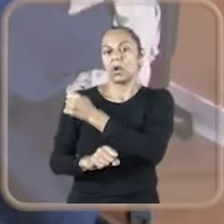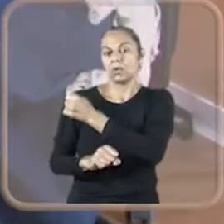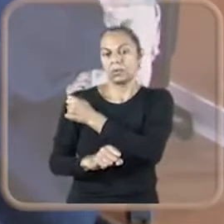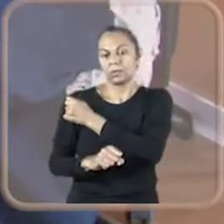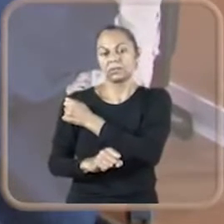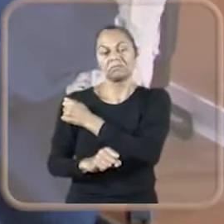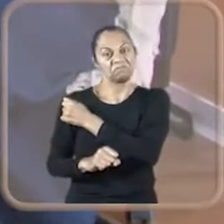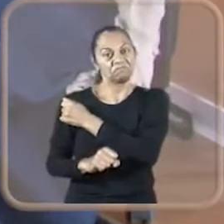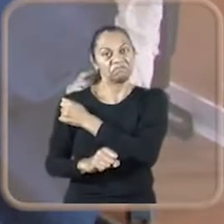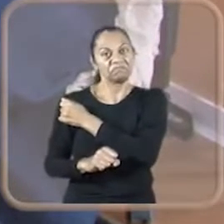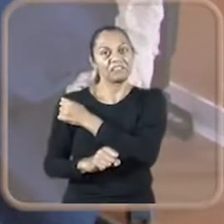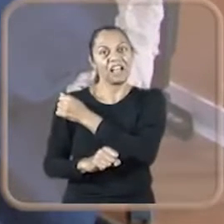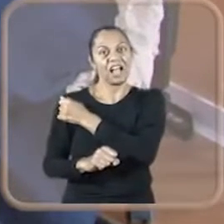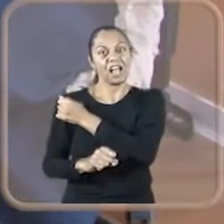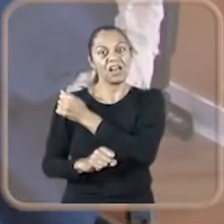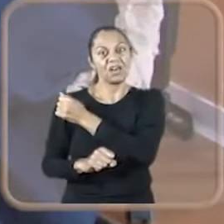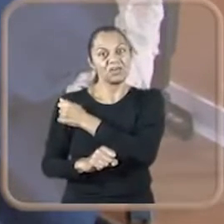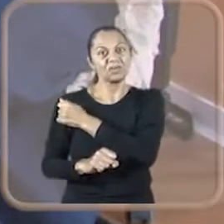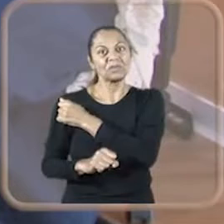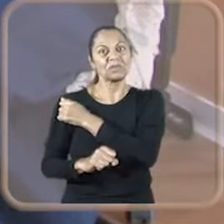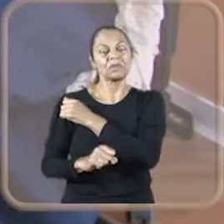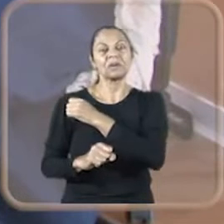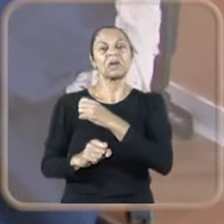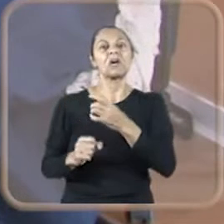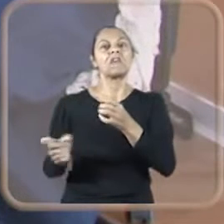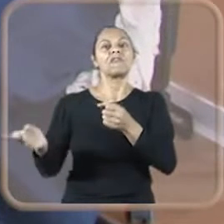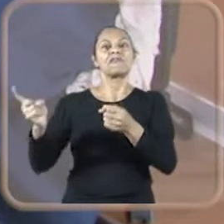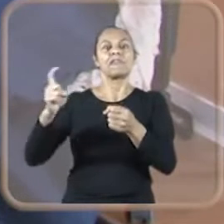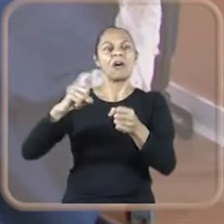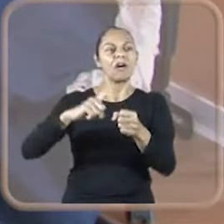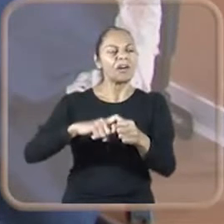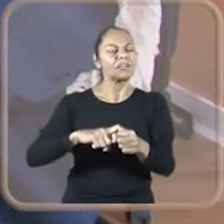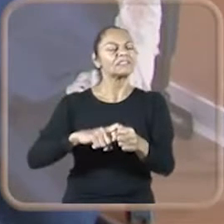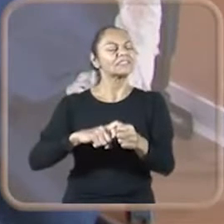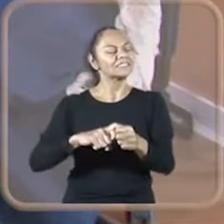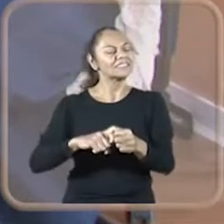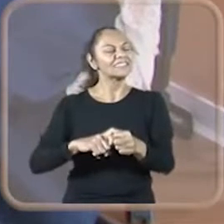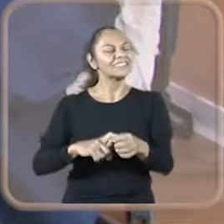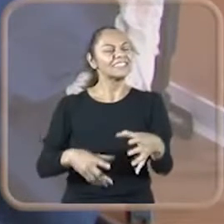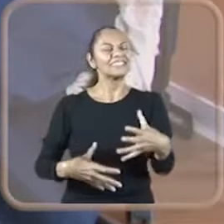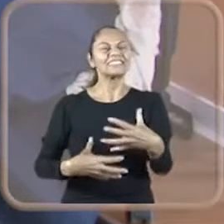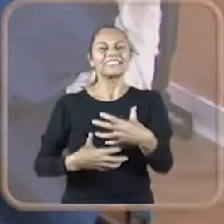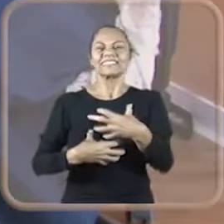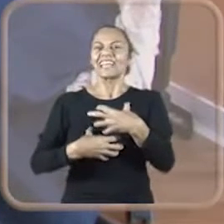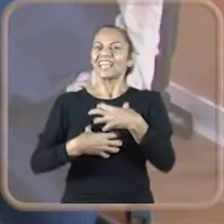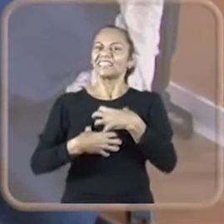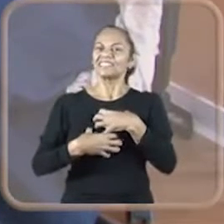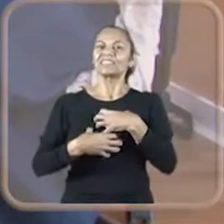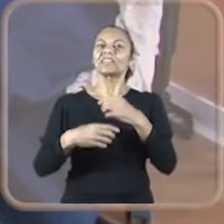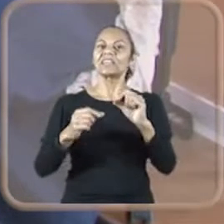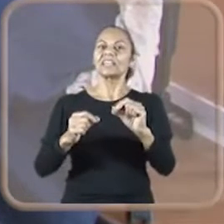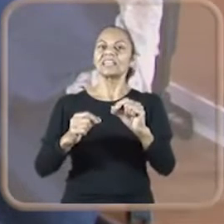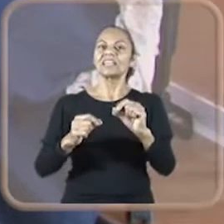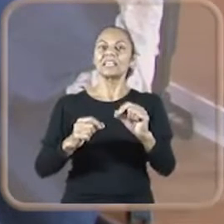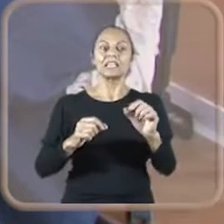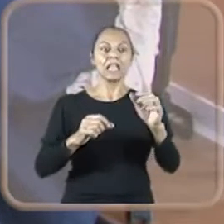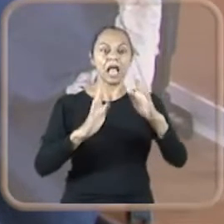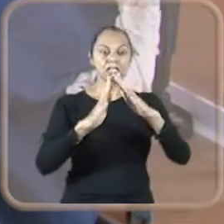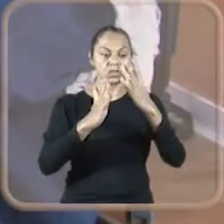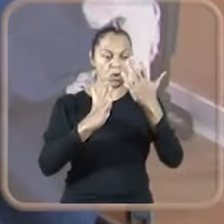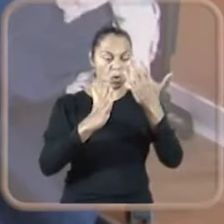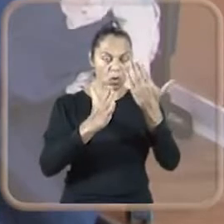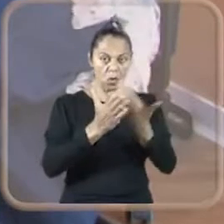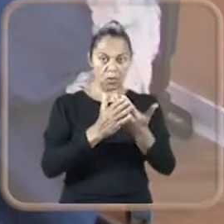eles continuam se sentindo parte da comunidade escolar, eles continuam retornando para estar na escola onde eles tiveram essa